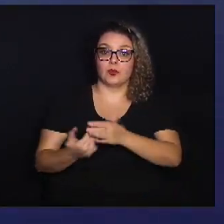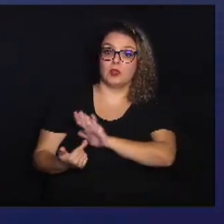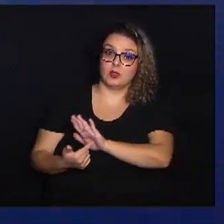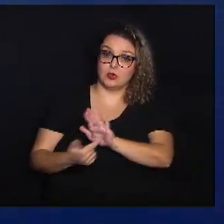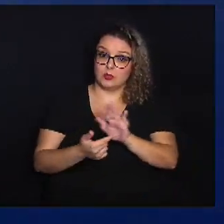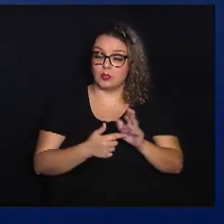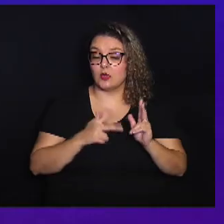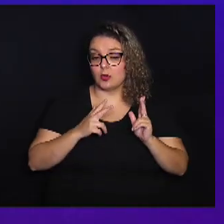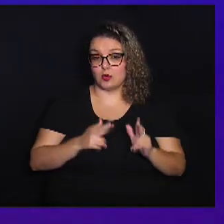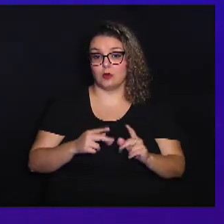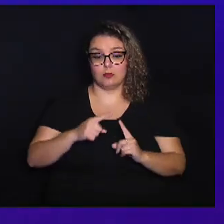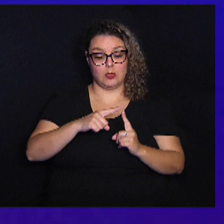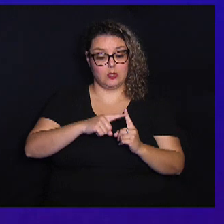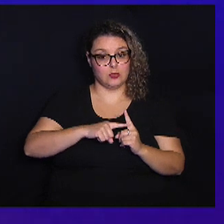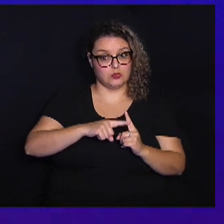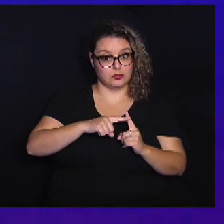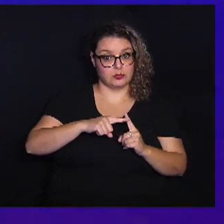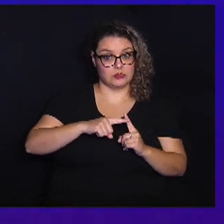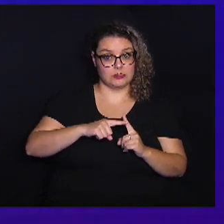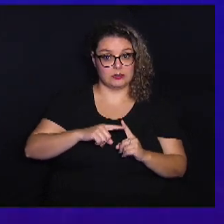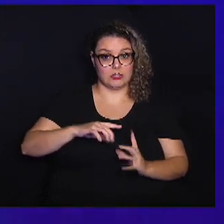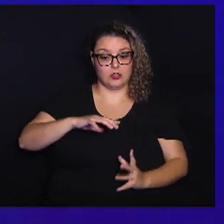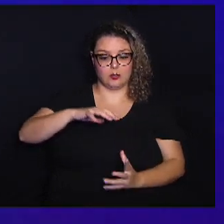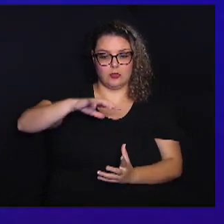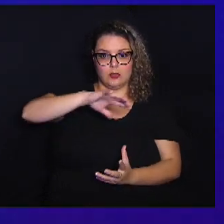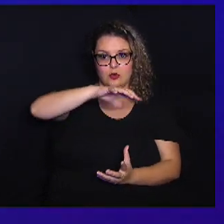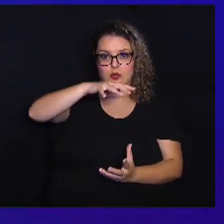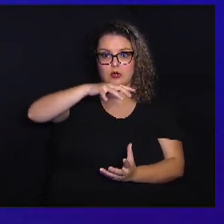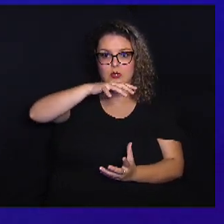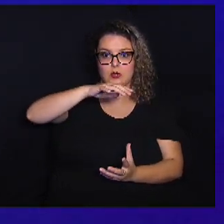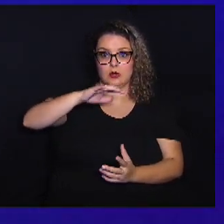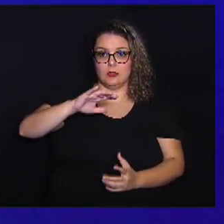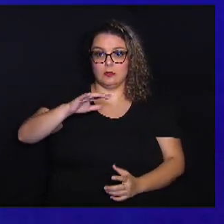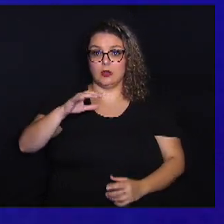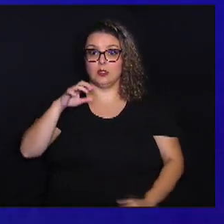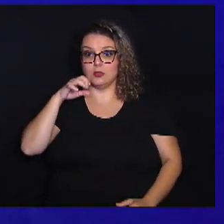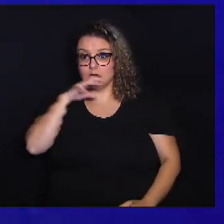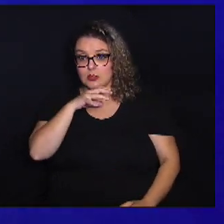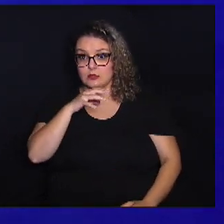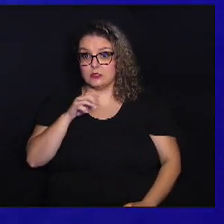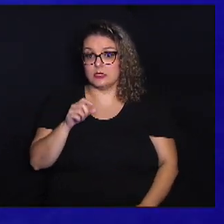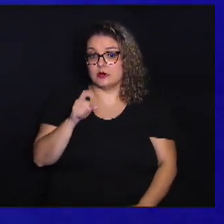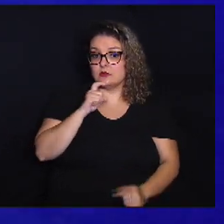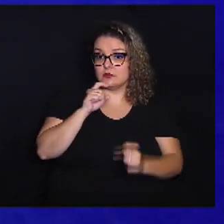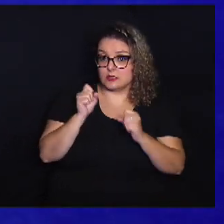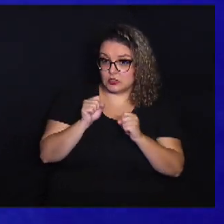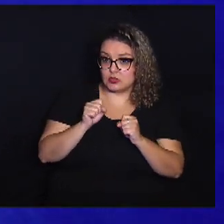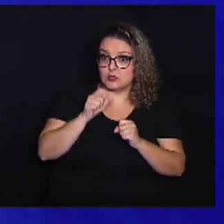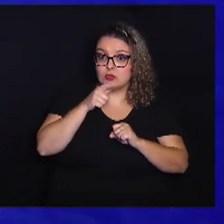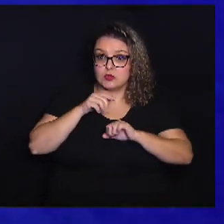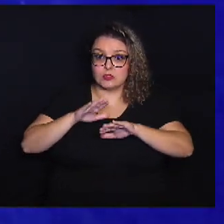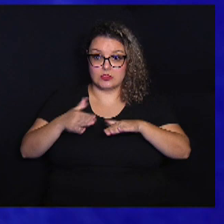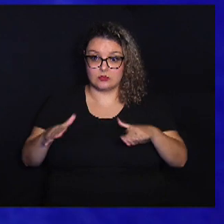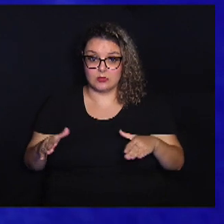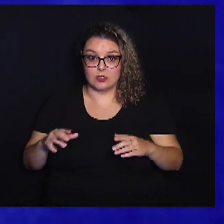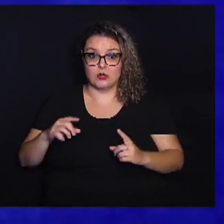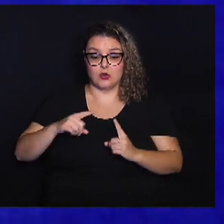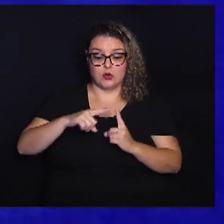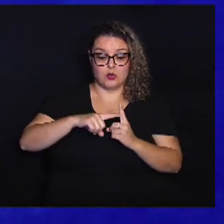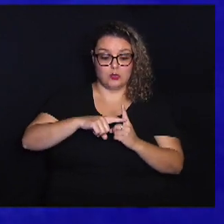enquanto a temperatura da atmosfera flutua entre aquecimento e resfriamento, os oceanos estão aquecendo de